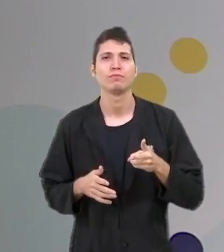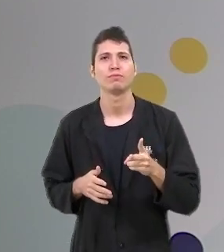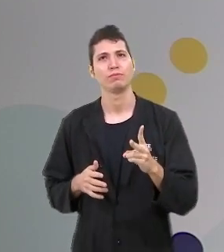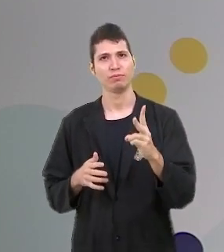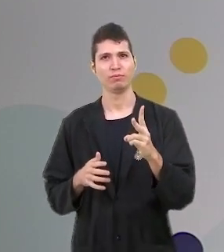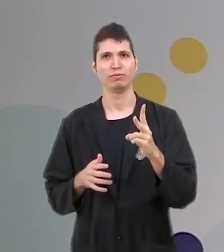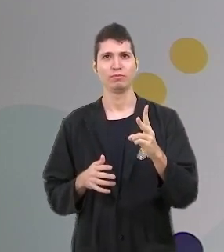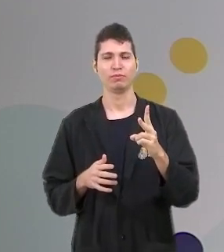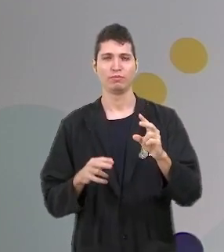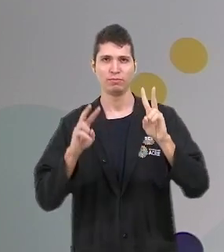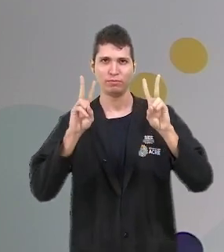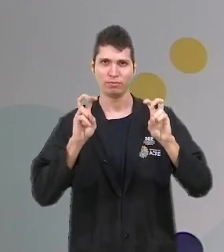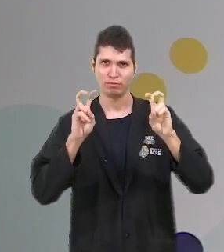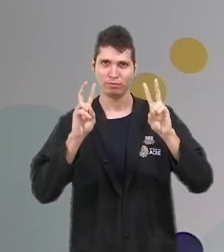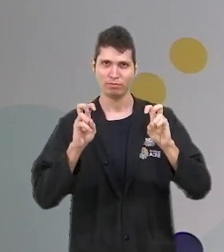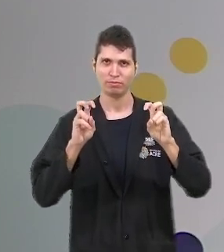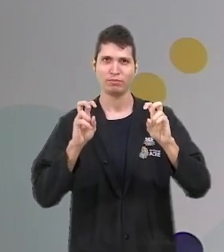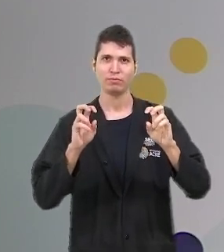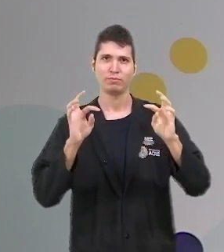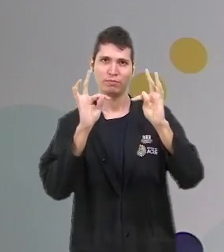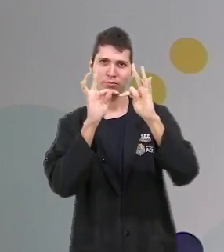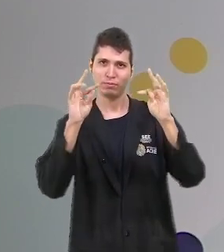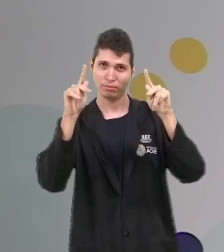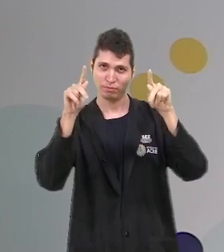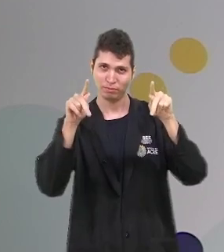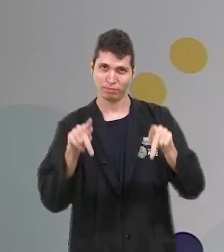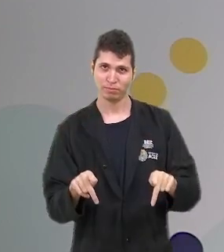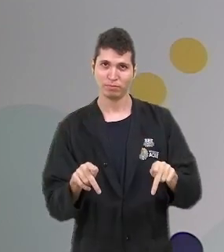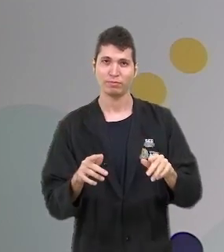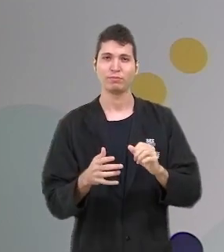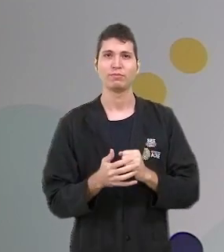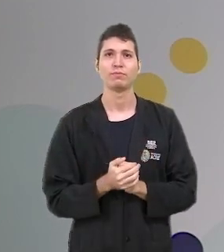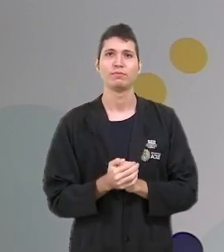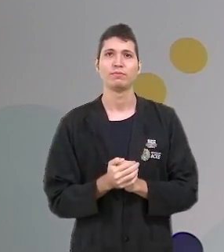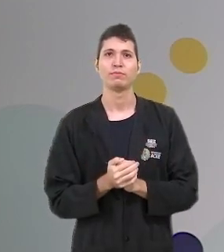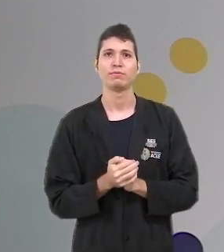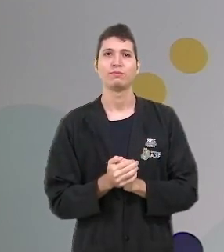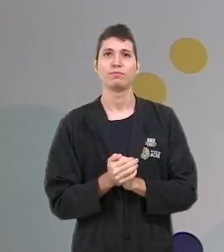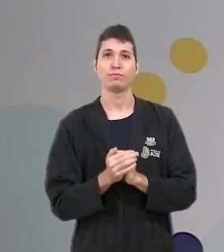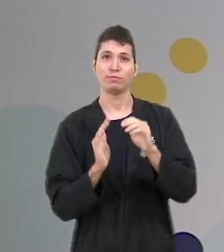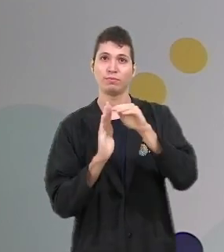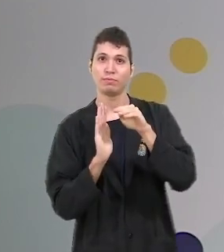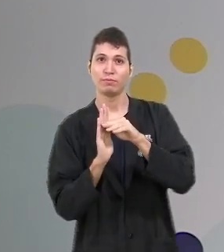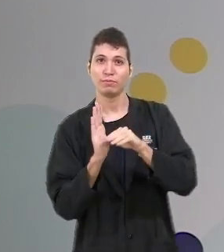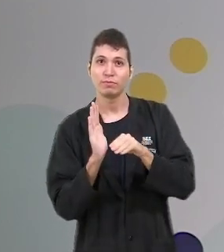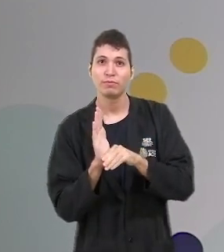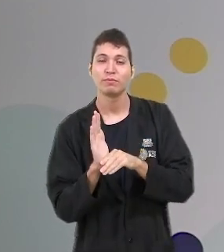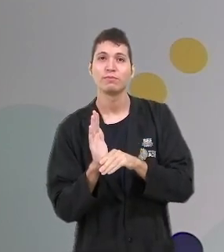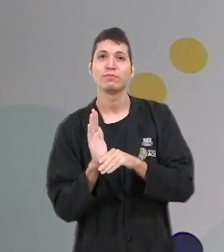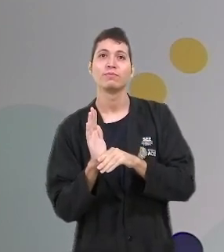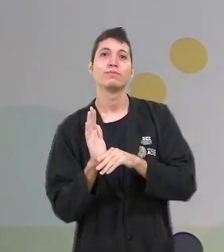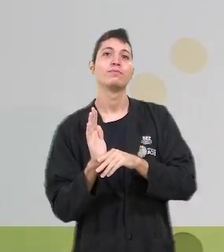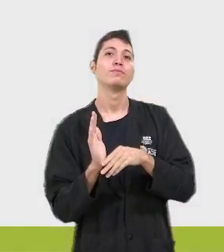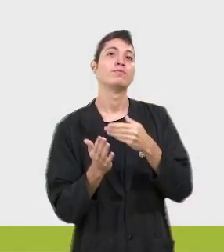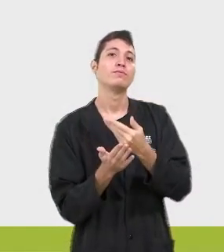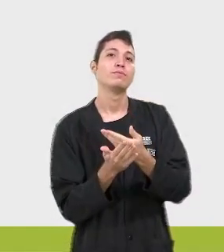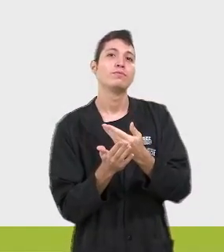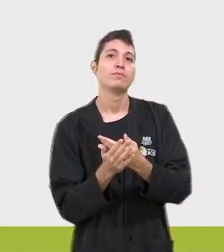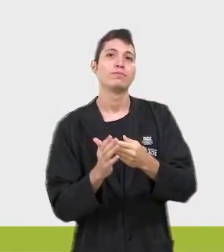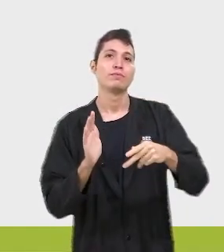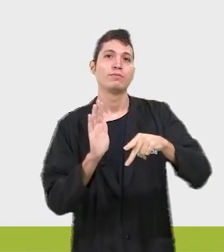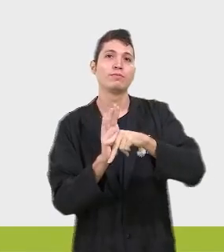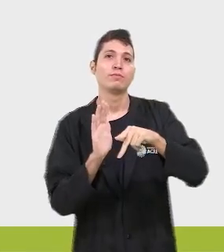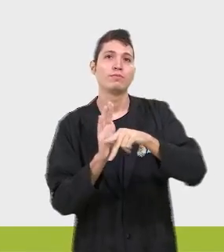continuidade ao assunto de tabela periódica. Mais precisamente, vamos falar sobre as